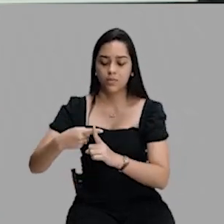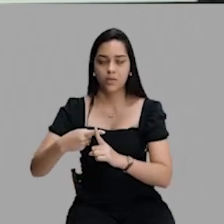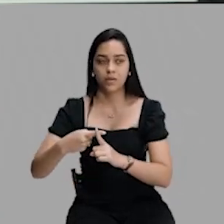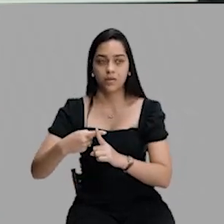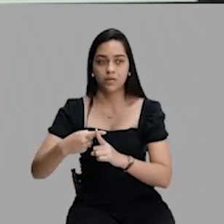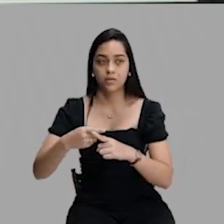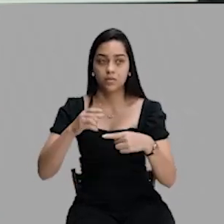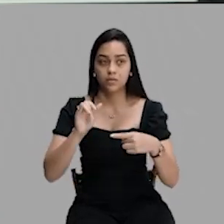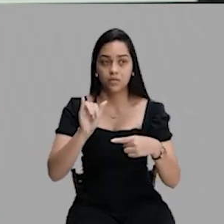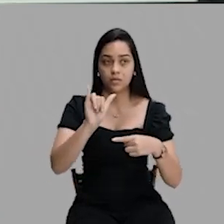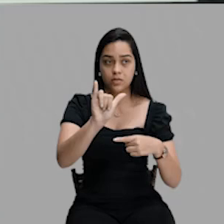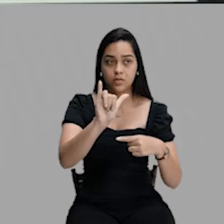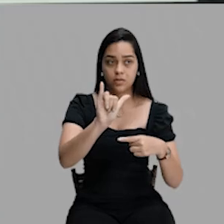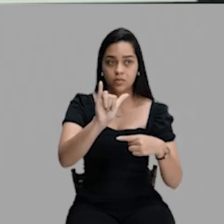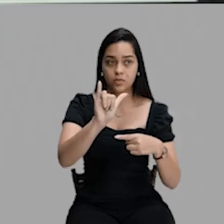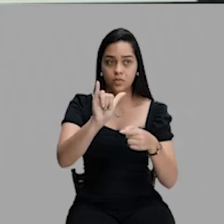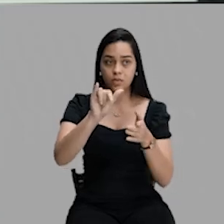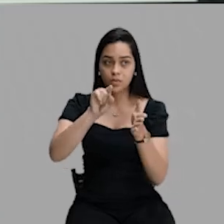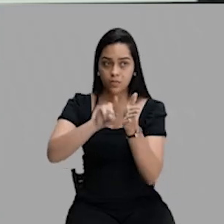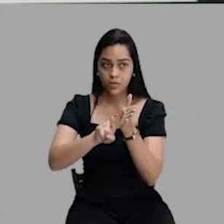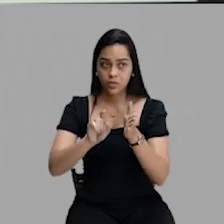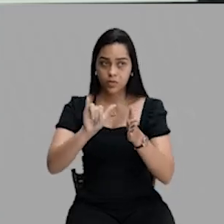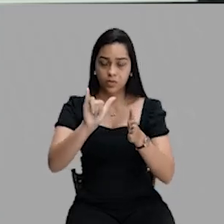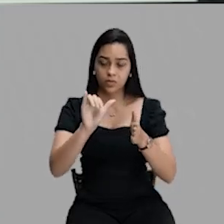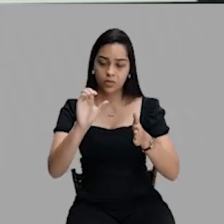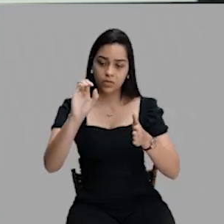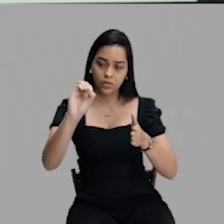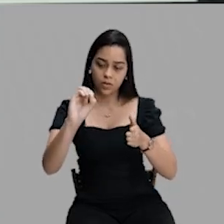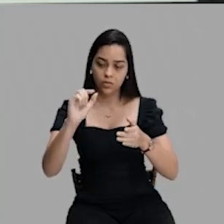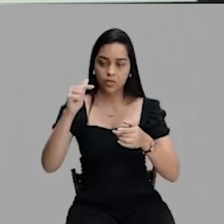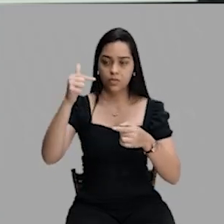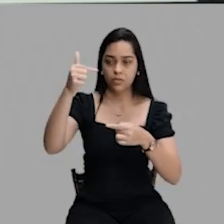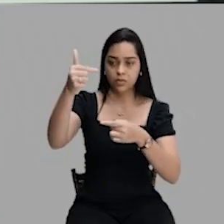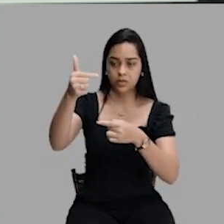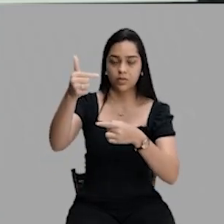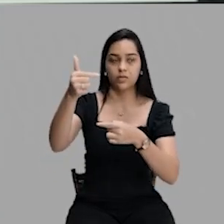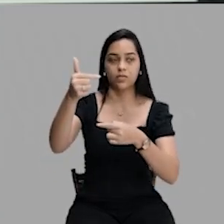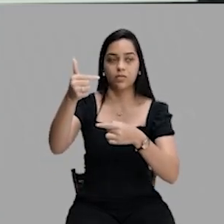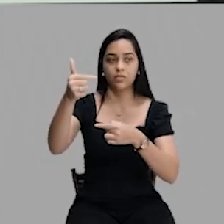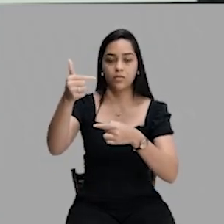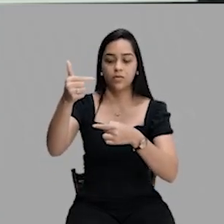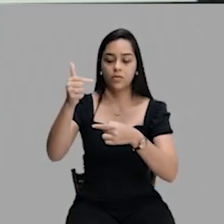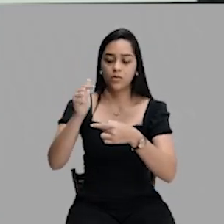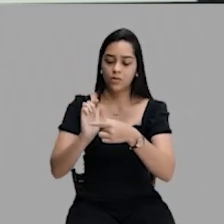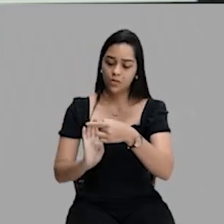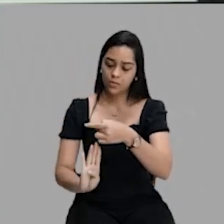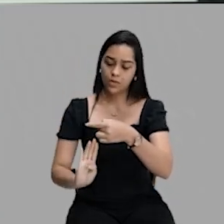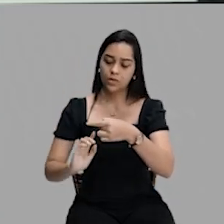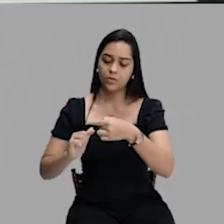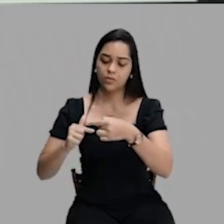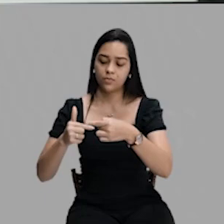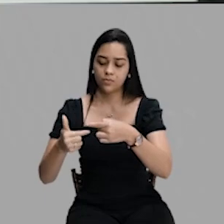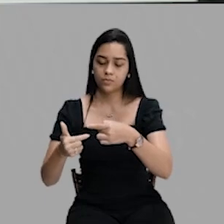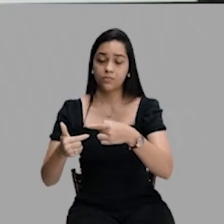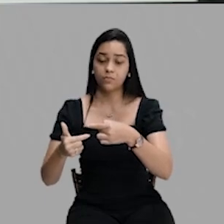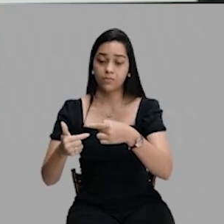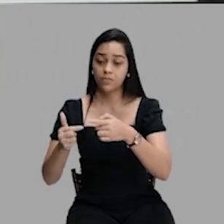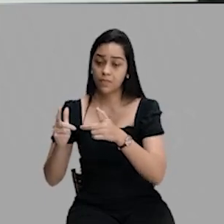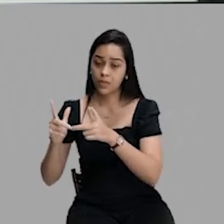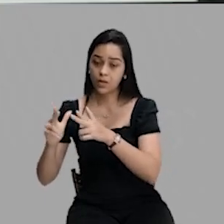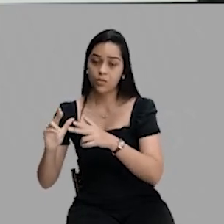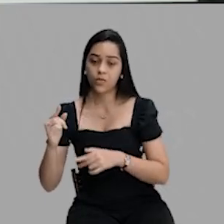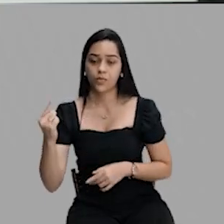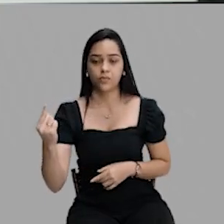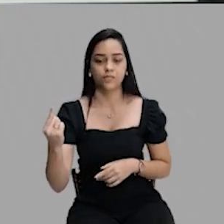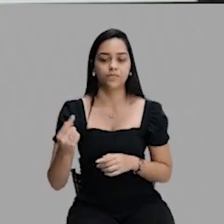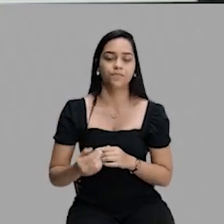mais y menos y0 ao quadrado sobre b ao quadrado, isso aqui igual a